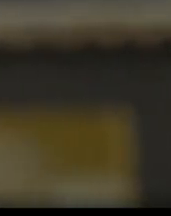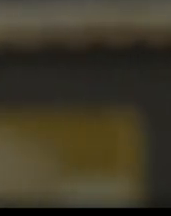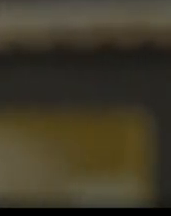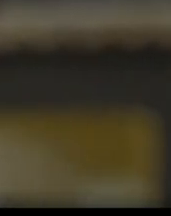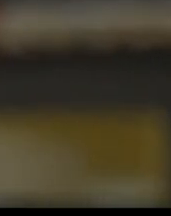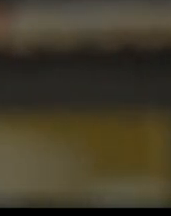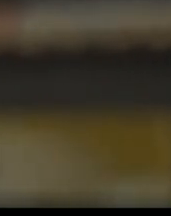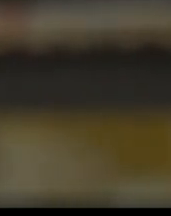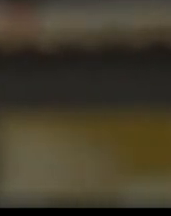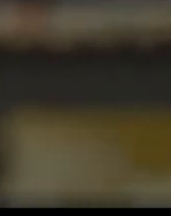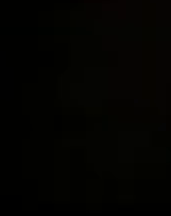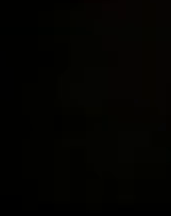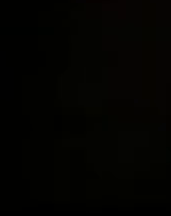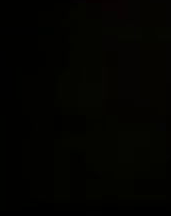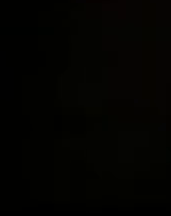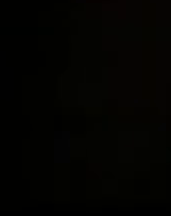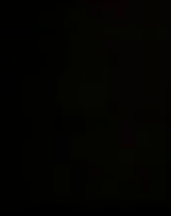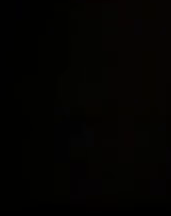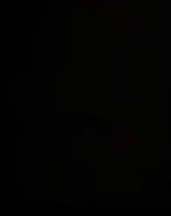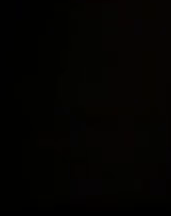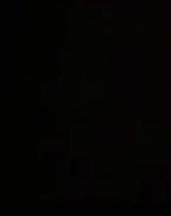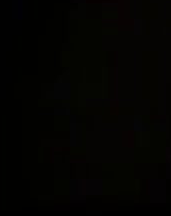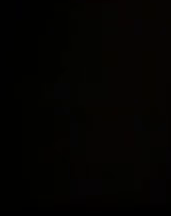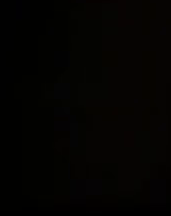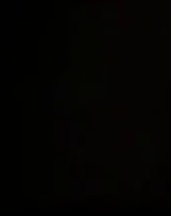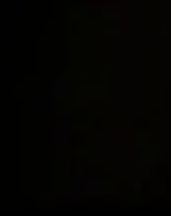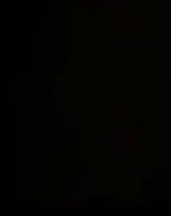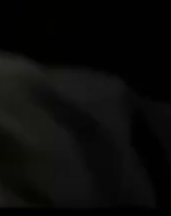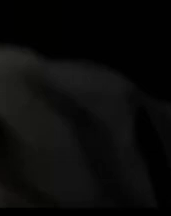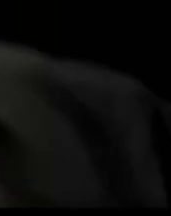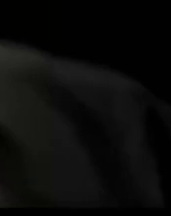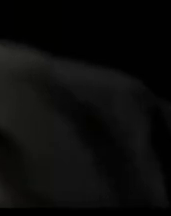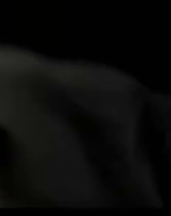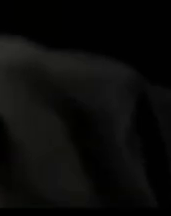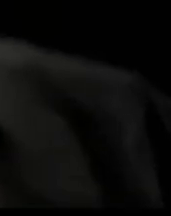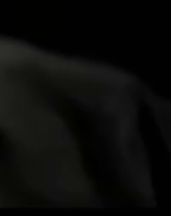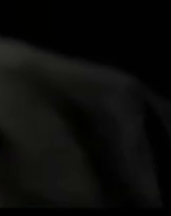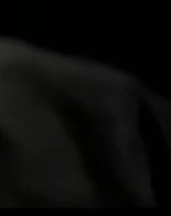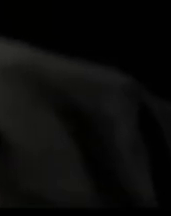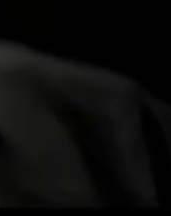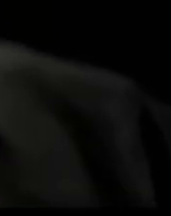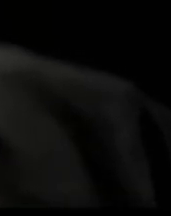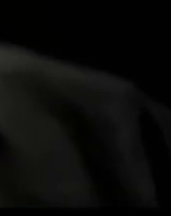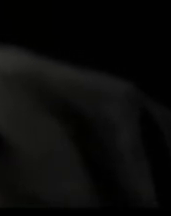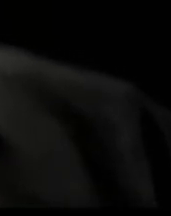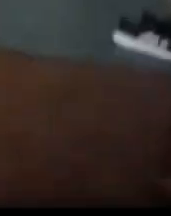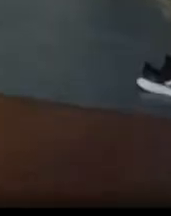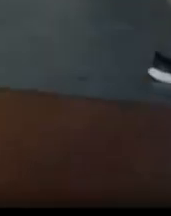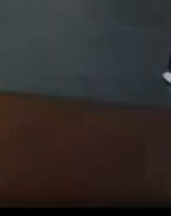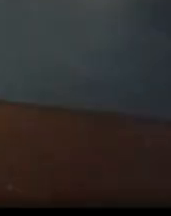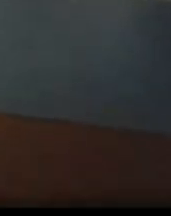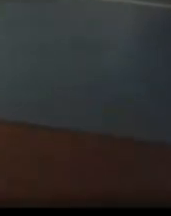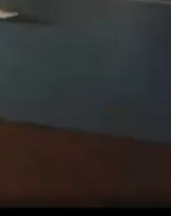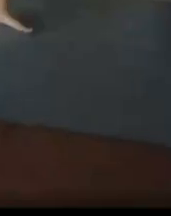colocou para acontecer em 2007, com muita dificuldade, com muito não, muita